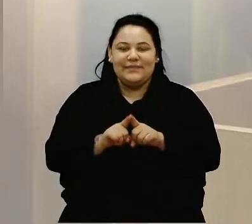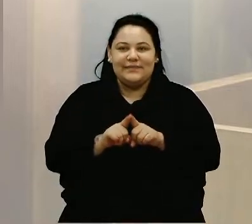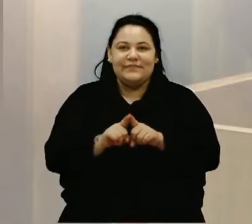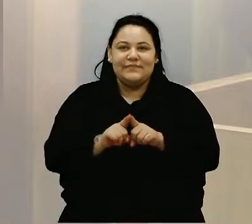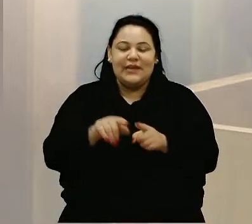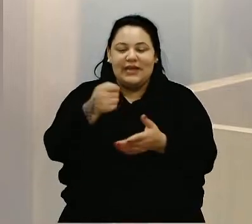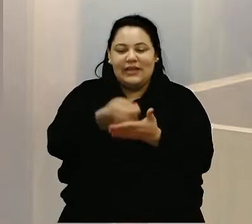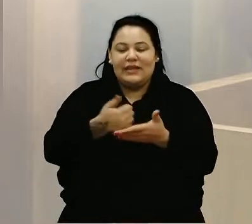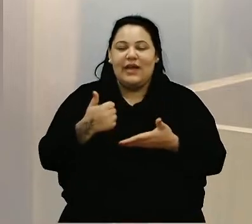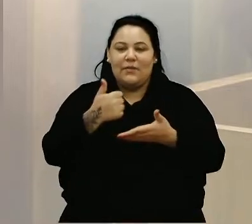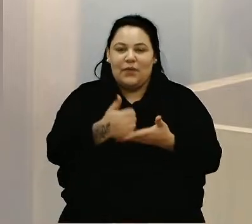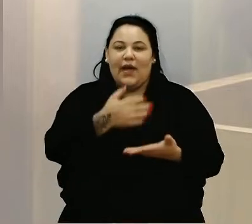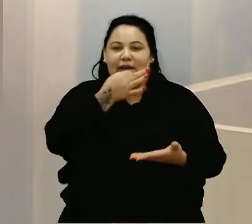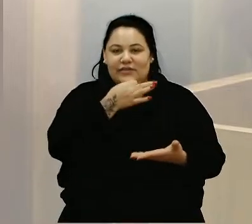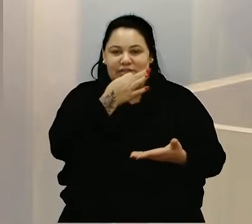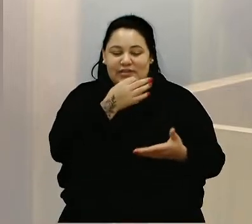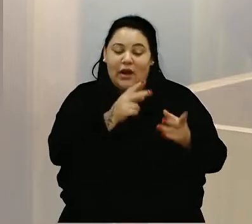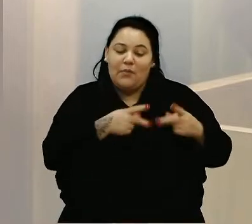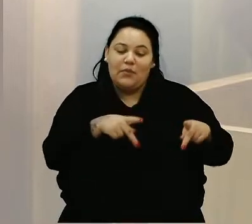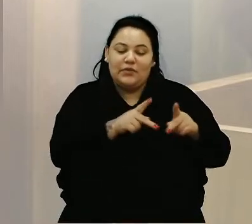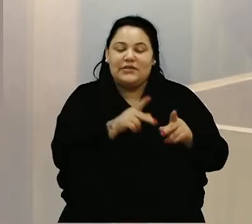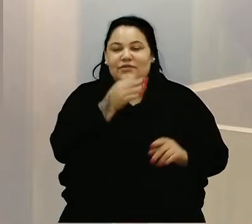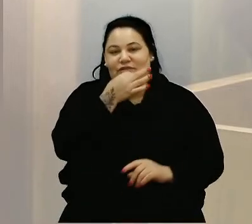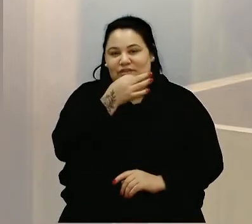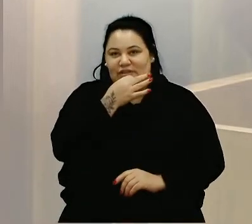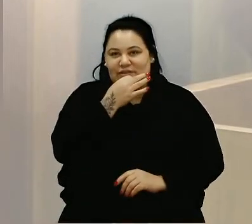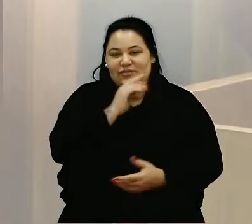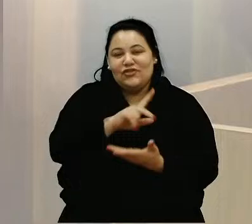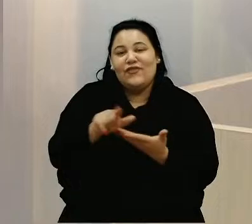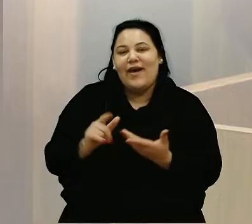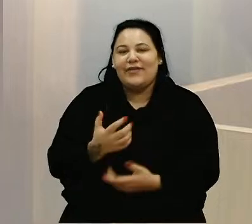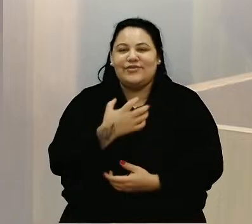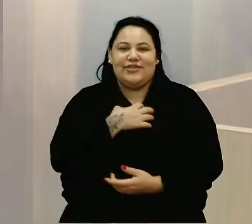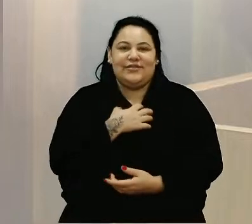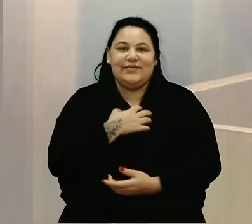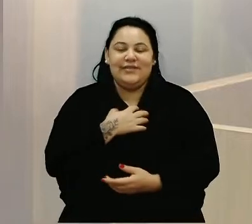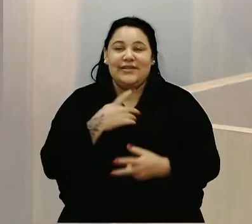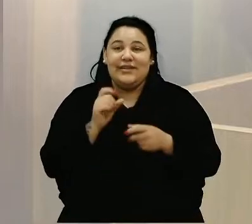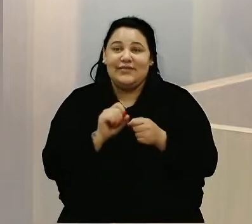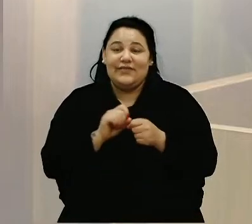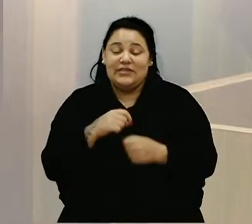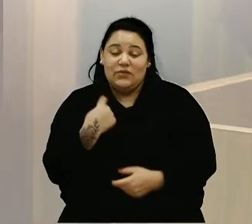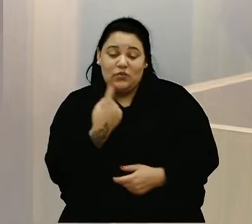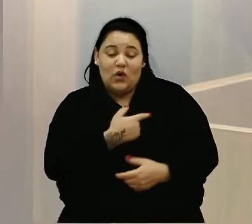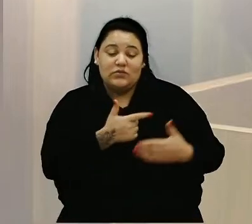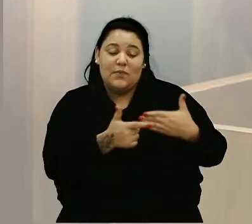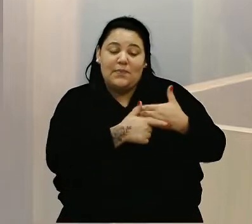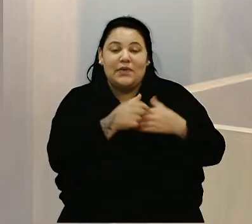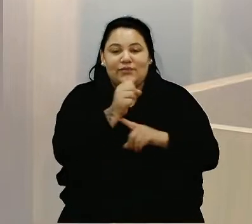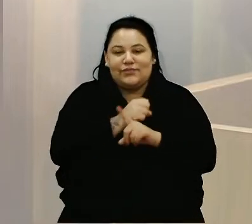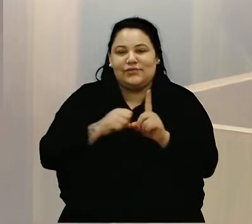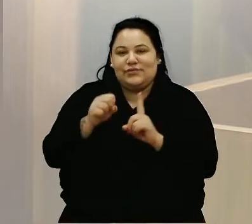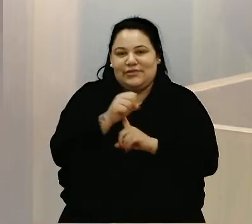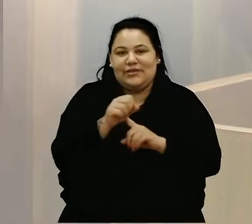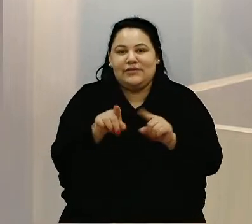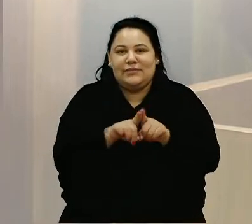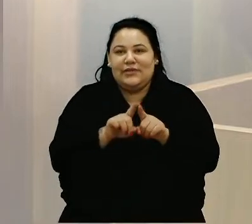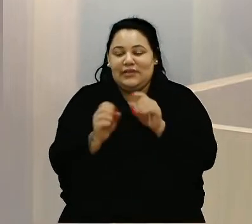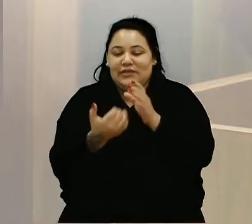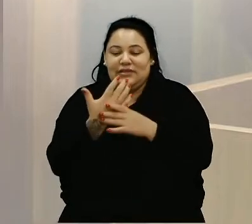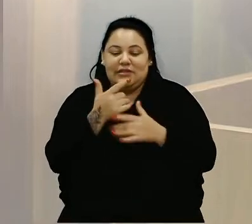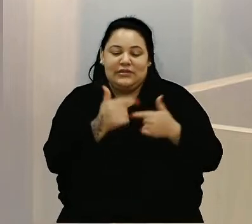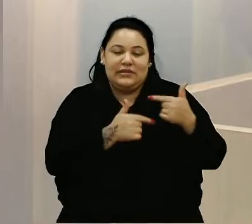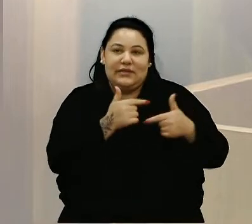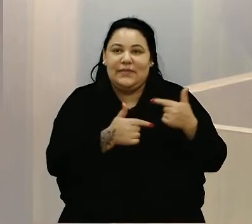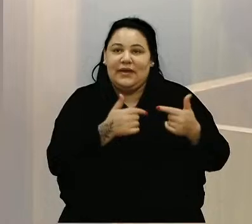com a cidade e com o povo caxiense, de várias maneiras, e fazer a nossa parte social, gerando empregos, proporcionando